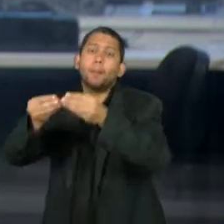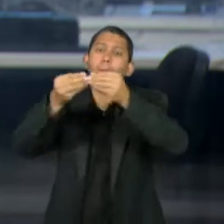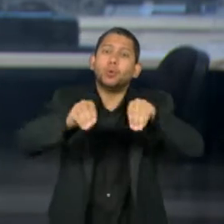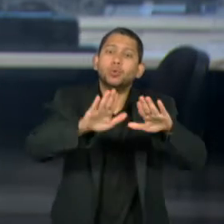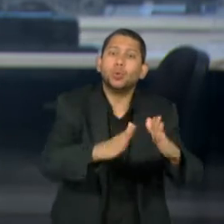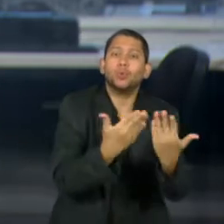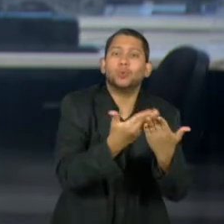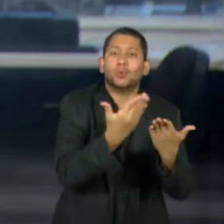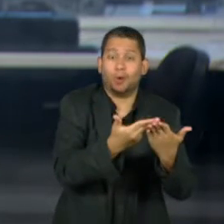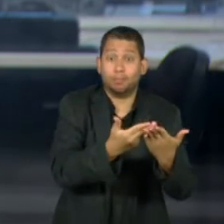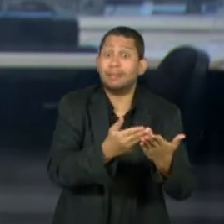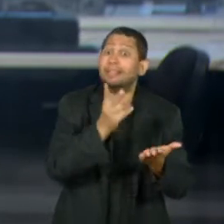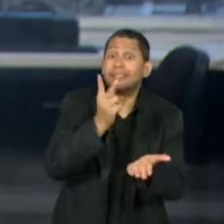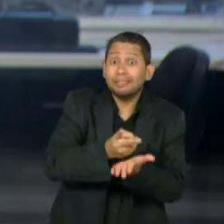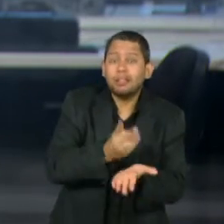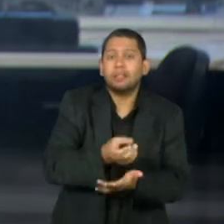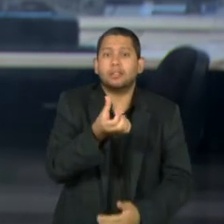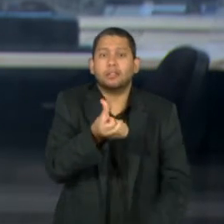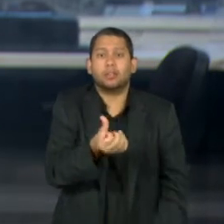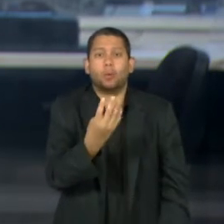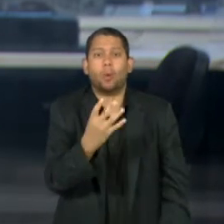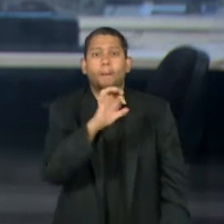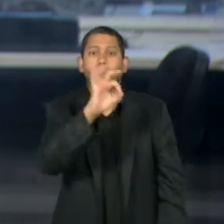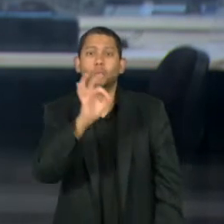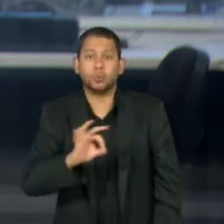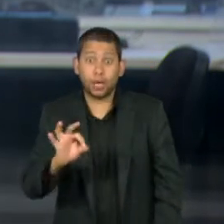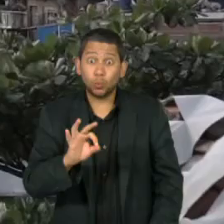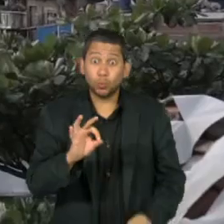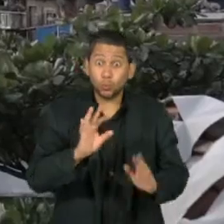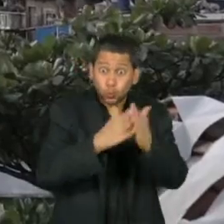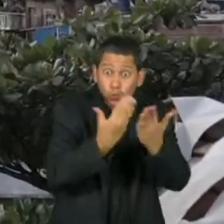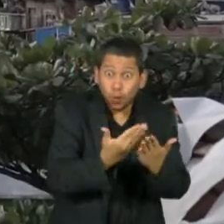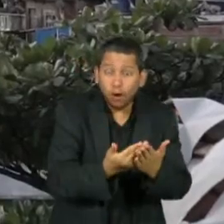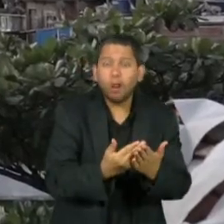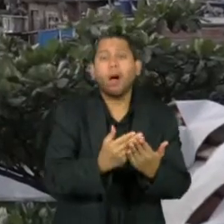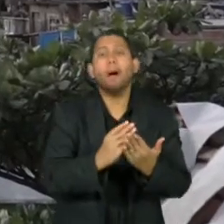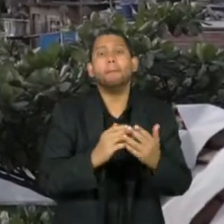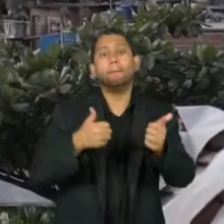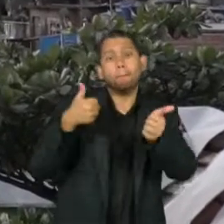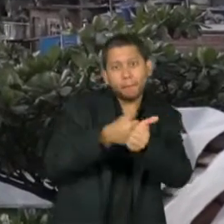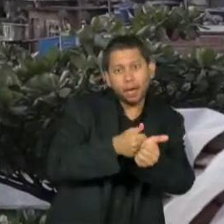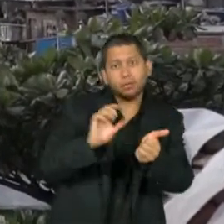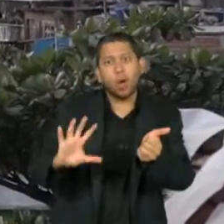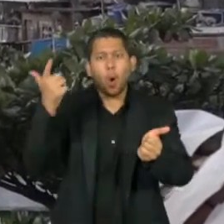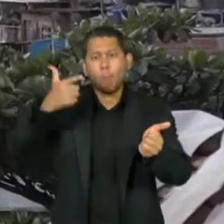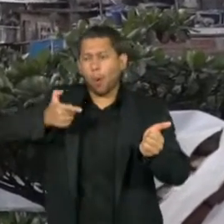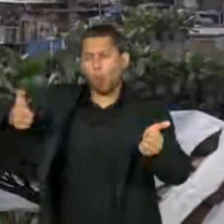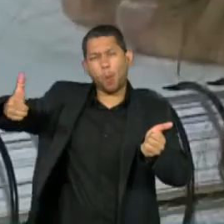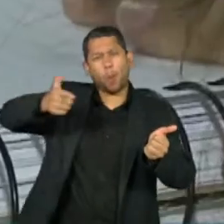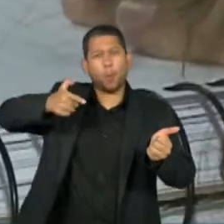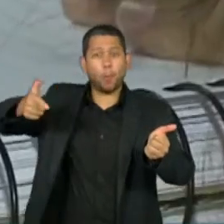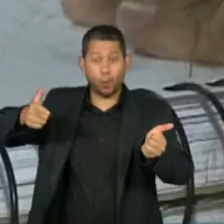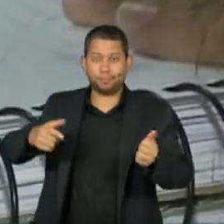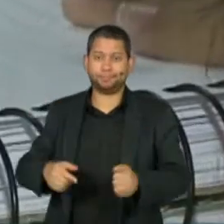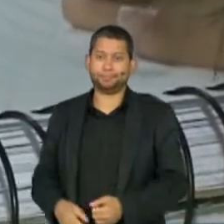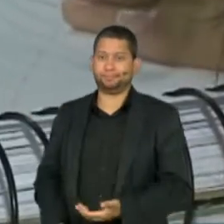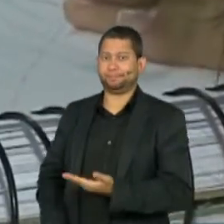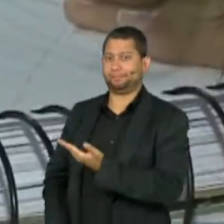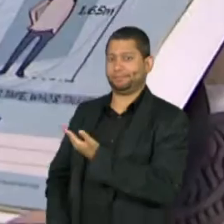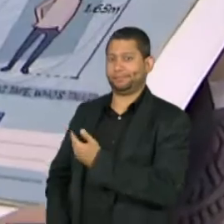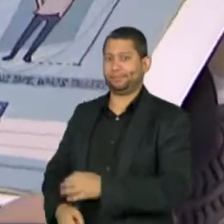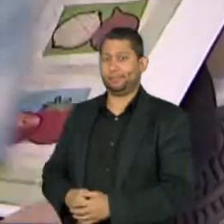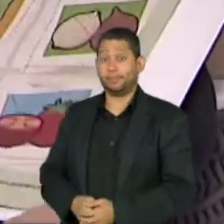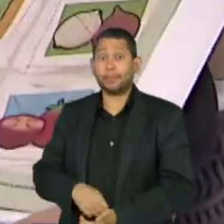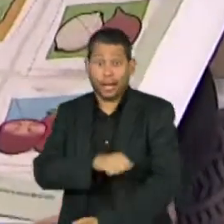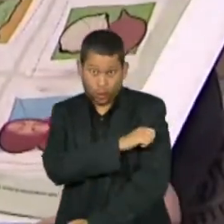pelo menos um tiroteio por perto em 2019. Alunos cariocas dividem o tempo na escola